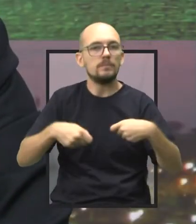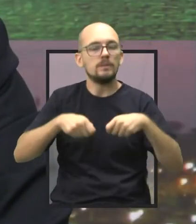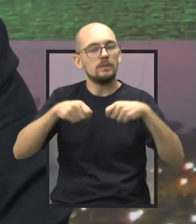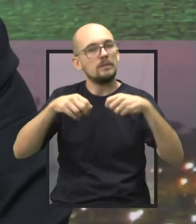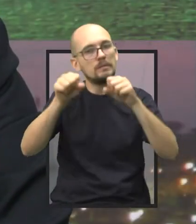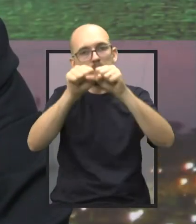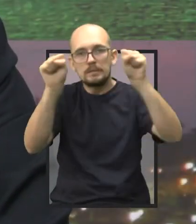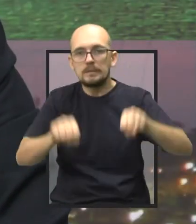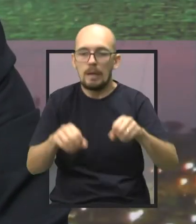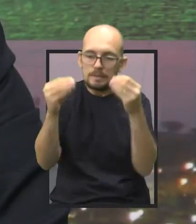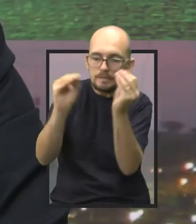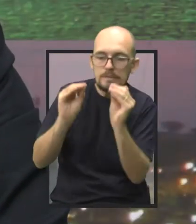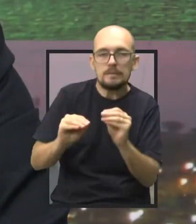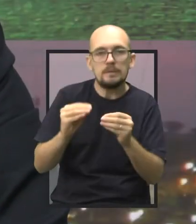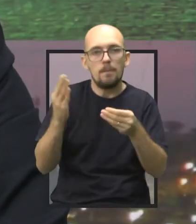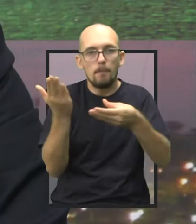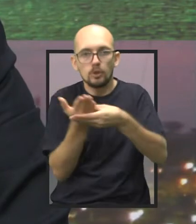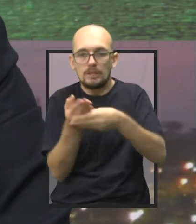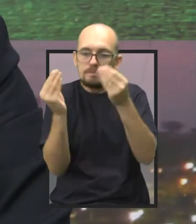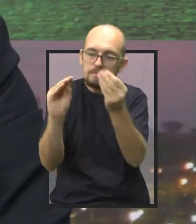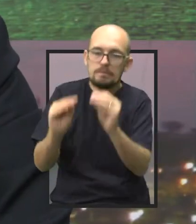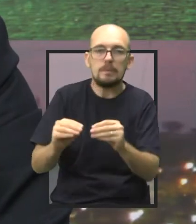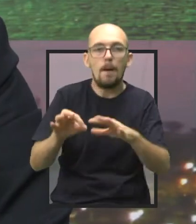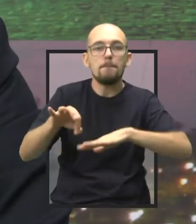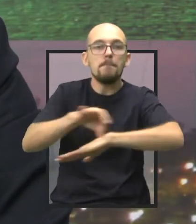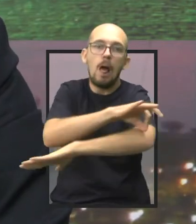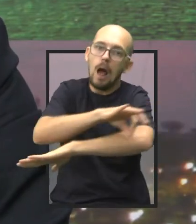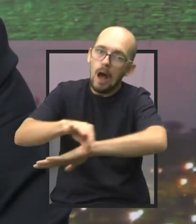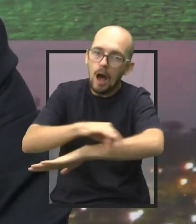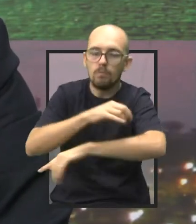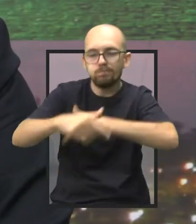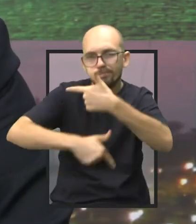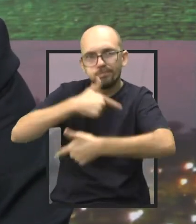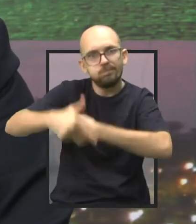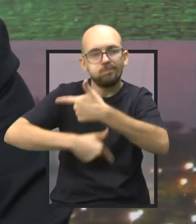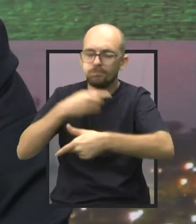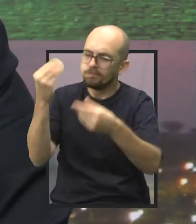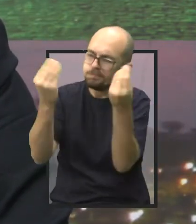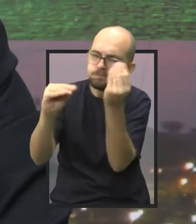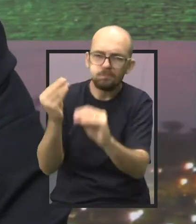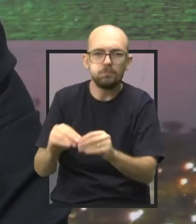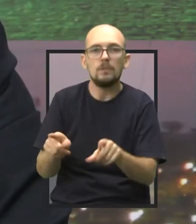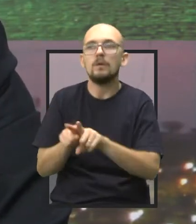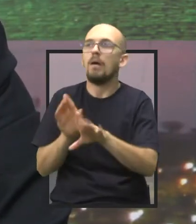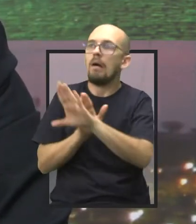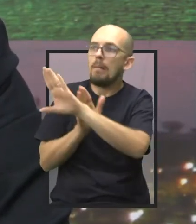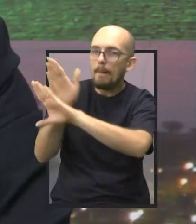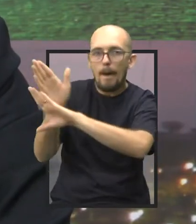de planta, de requerimento, fazer inscrições em vários lugares, né?